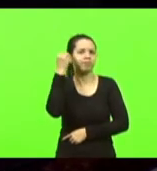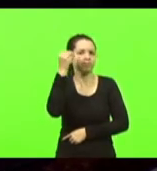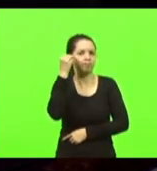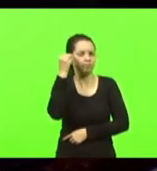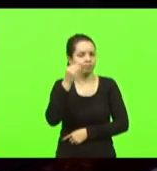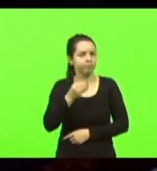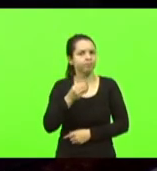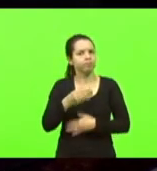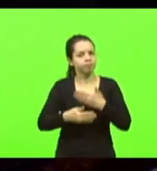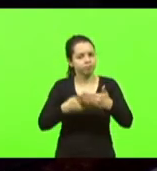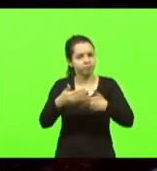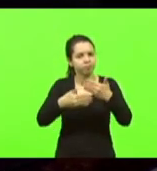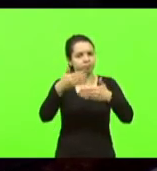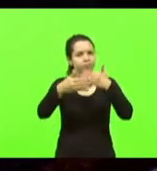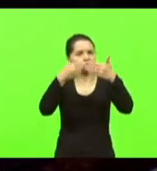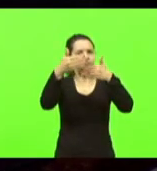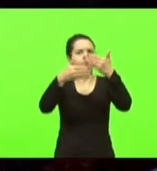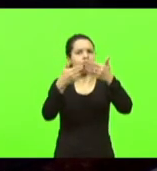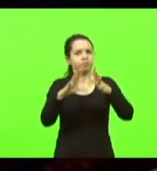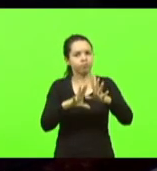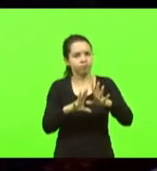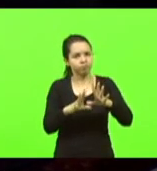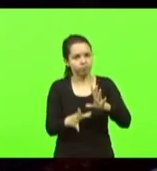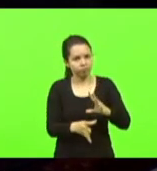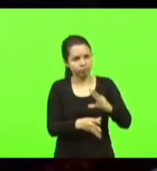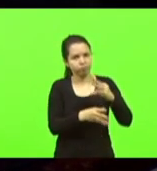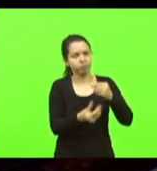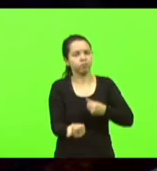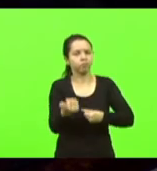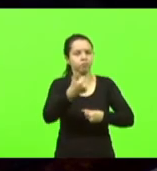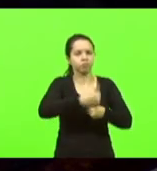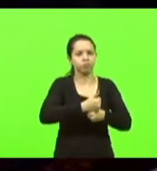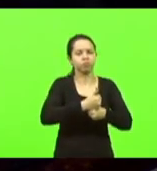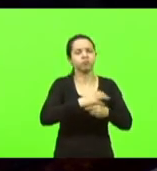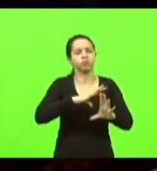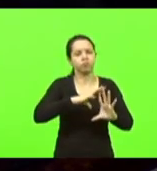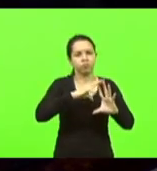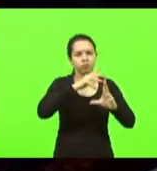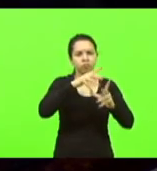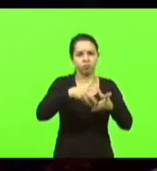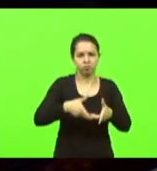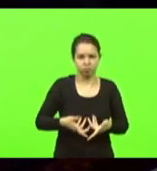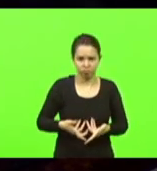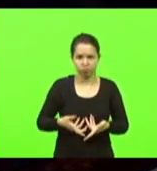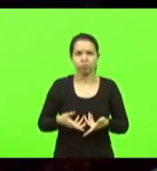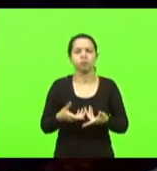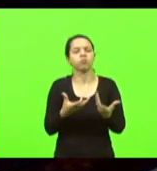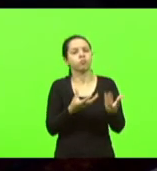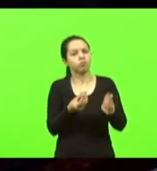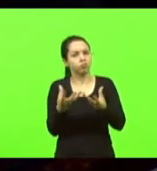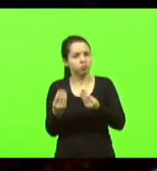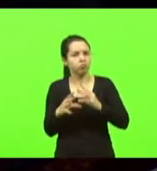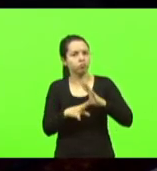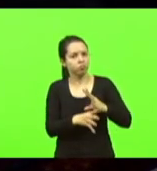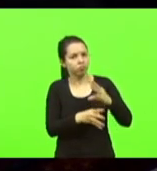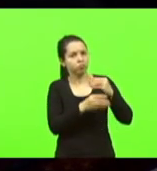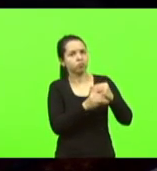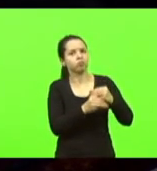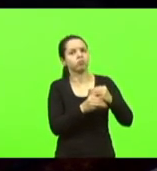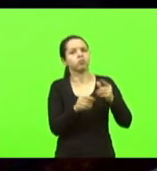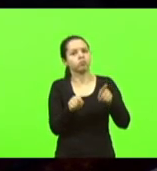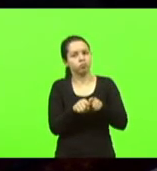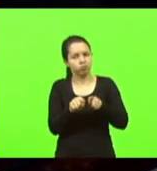construção do substitutivo Global com muitas emendas também acatadas o deputado altera